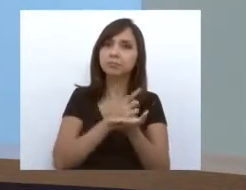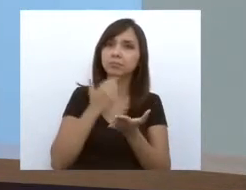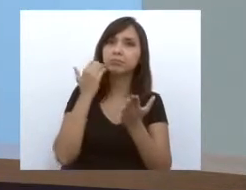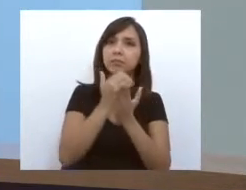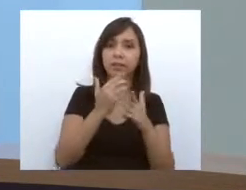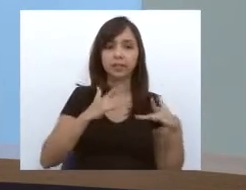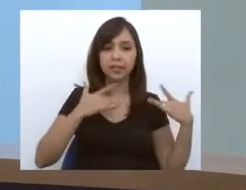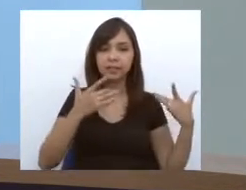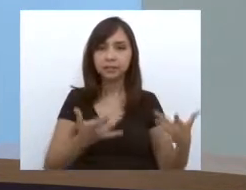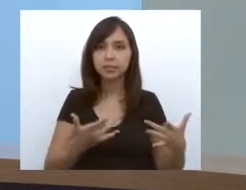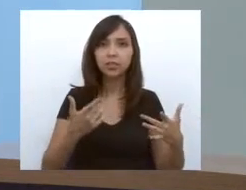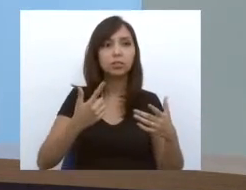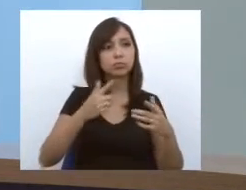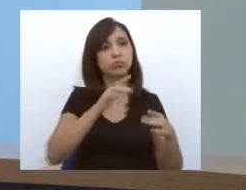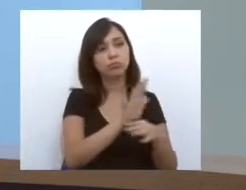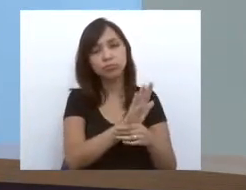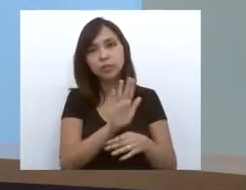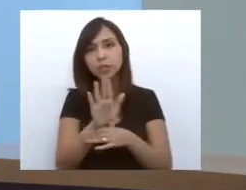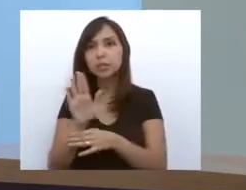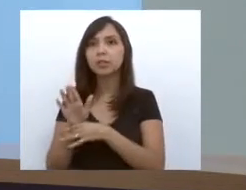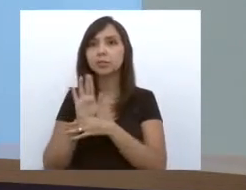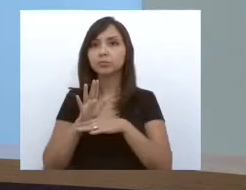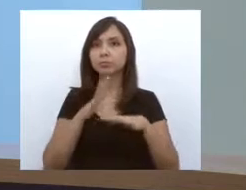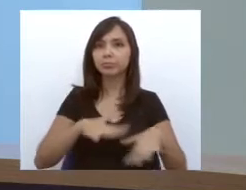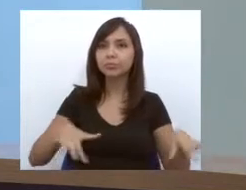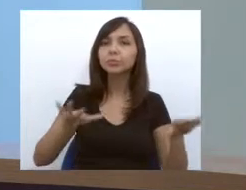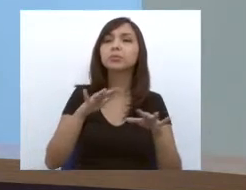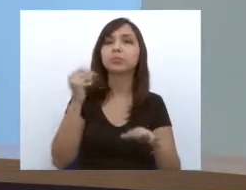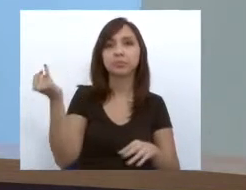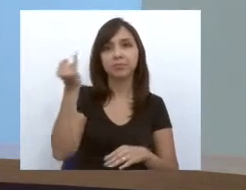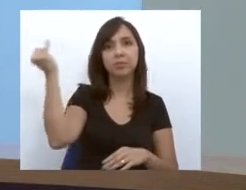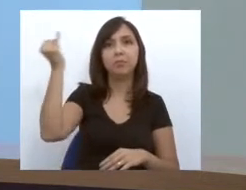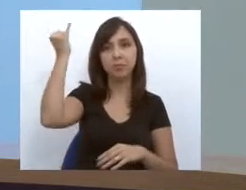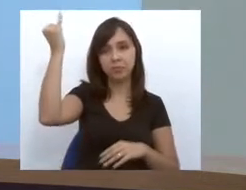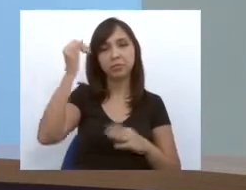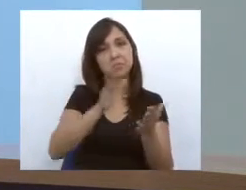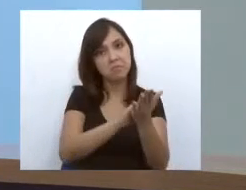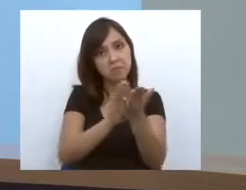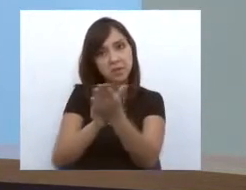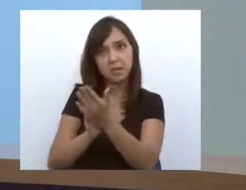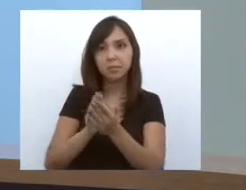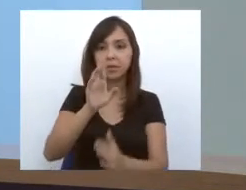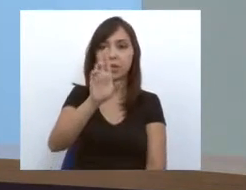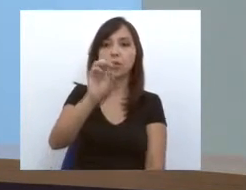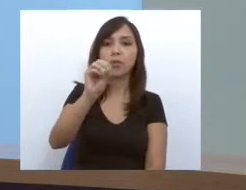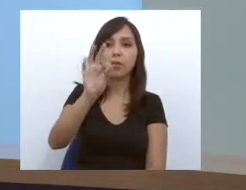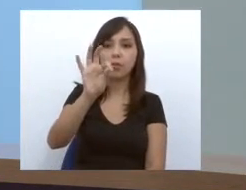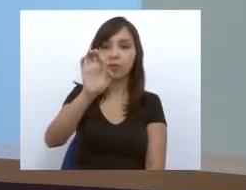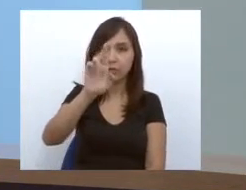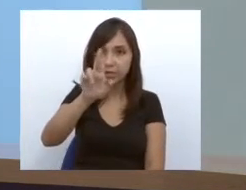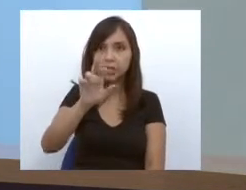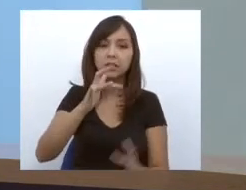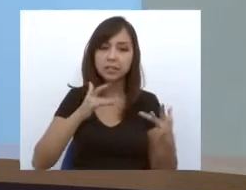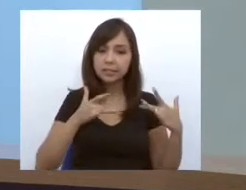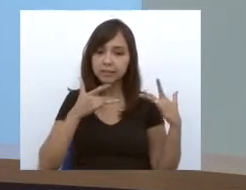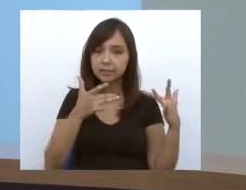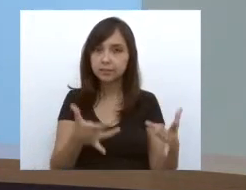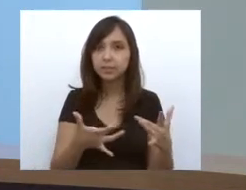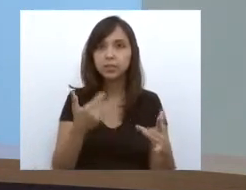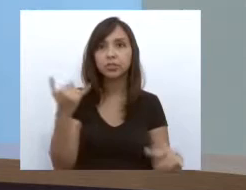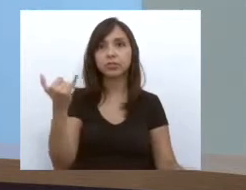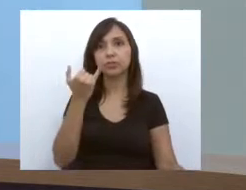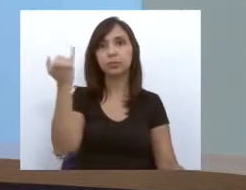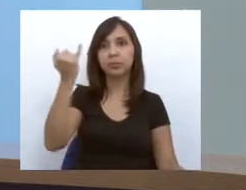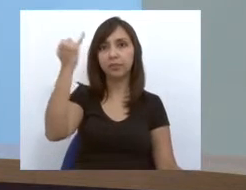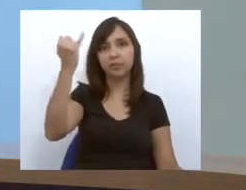puderem unir forças para poder ajudar, isso é muito importante. Então, parabéns ao Rotary por essa iniciativa, uma iniciativa muito